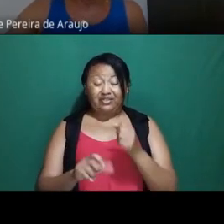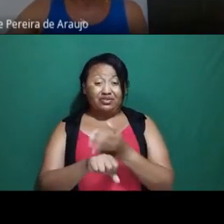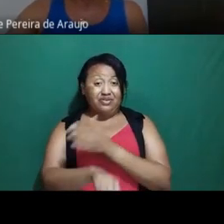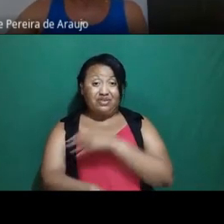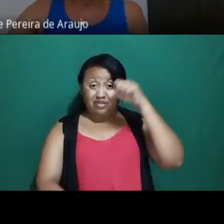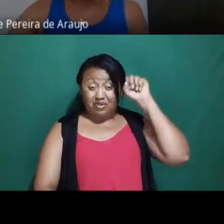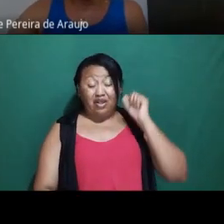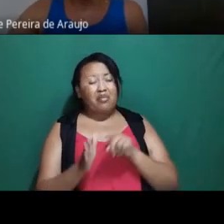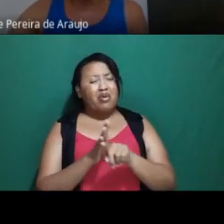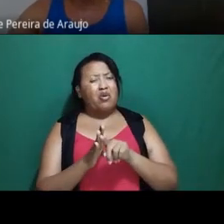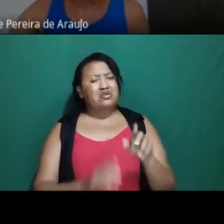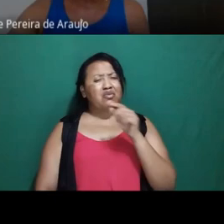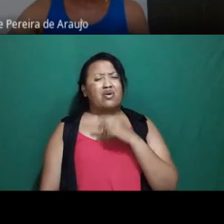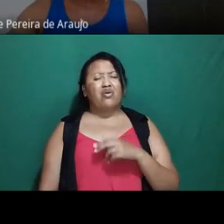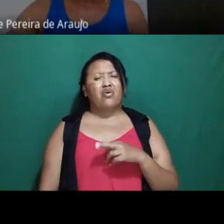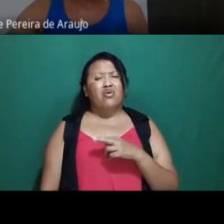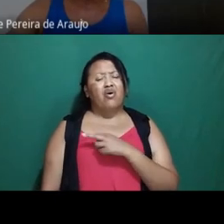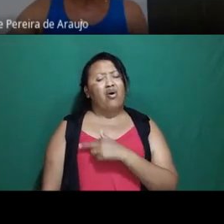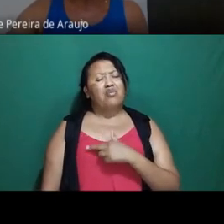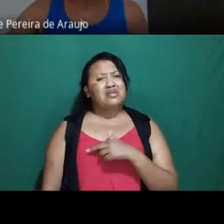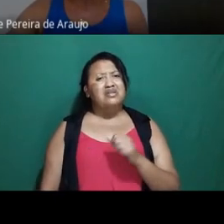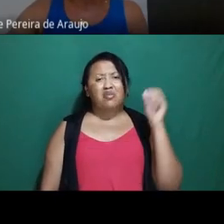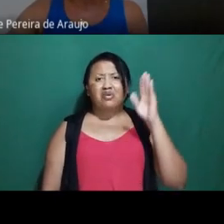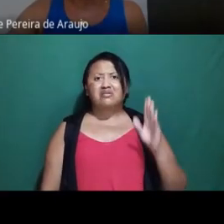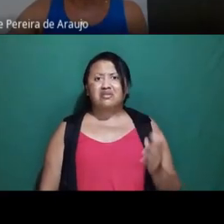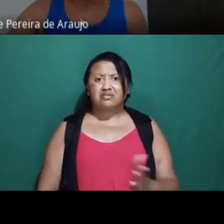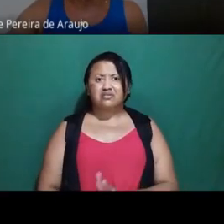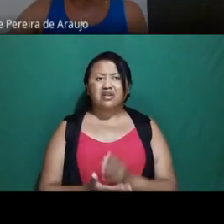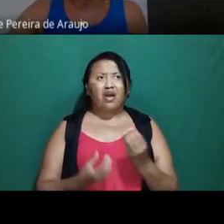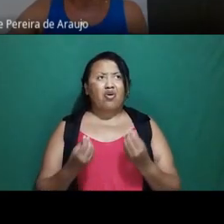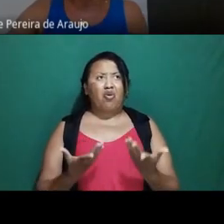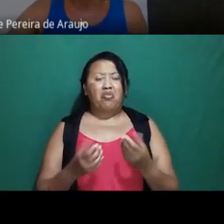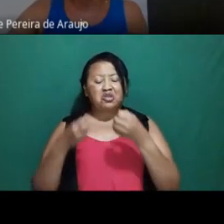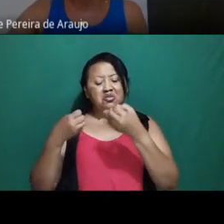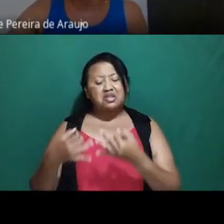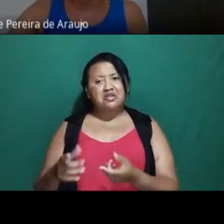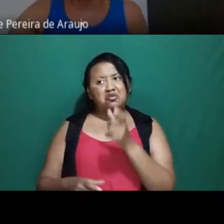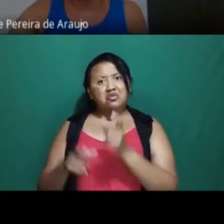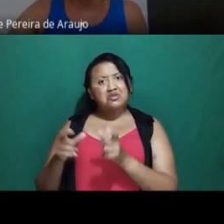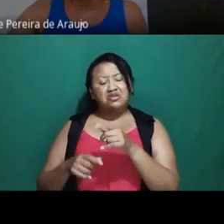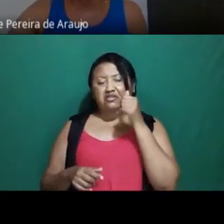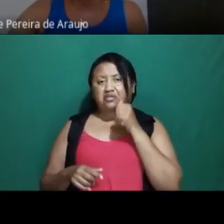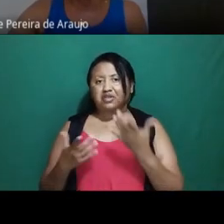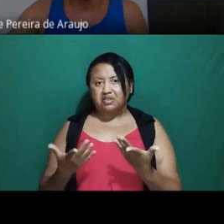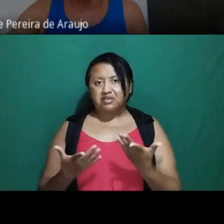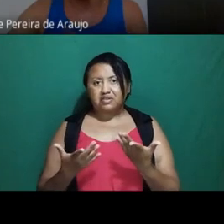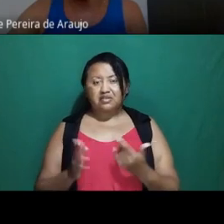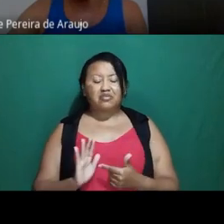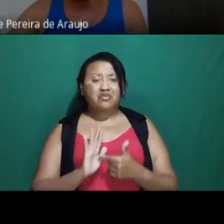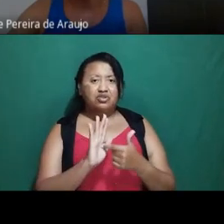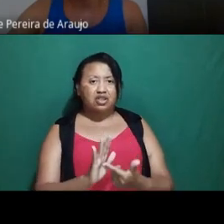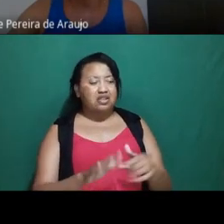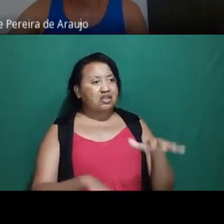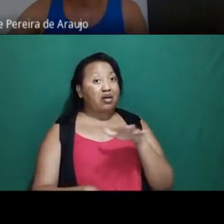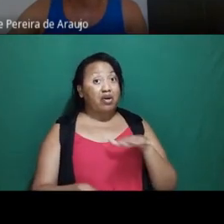sobre o romantismo brasileiro e diz assim no romantismo brasileiro é como uma descrição de personagens femininas vistas em